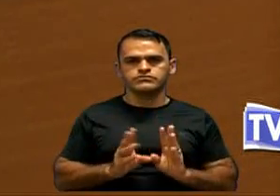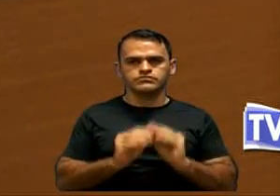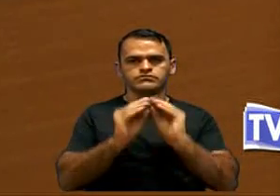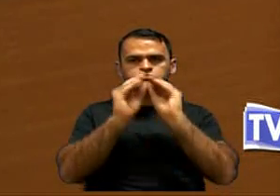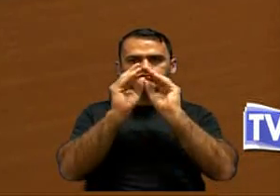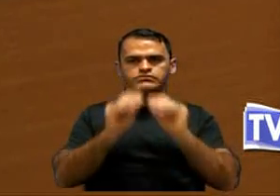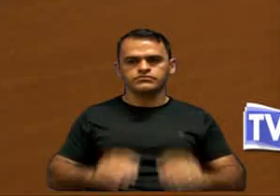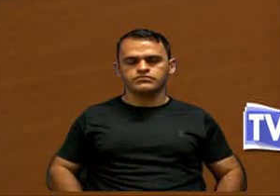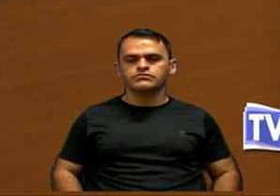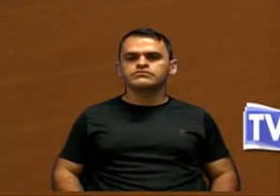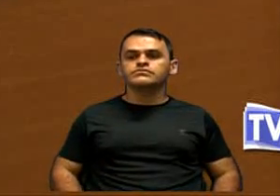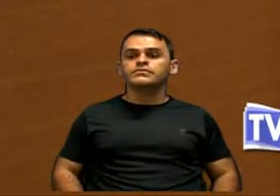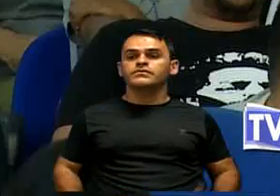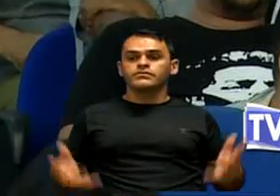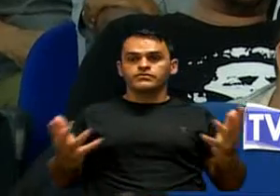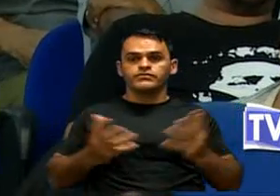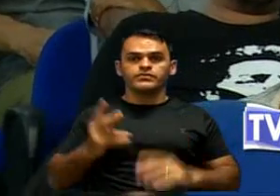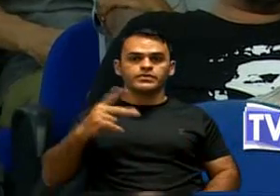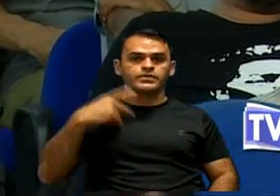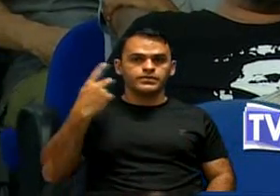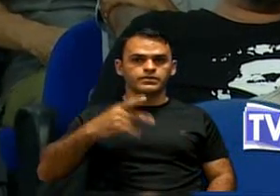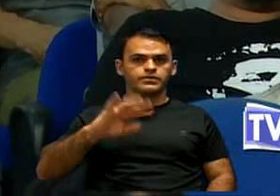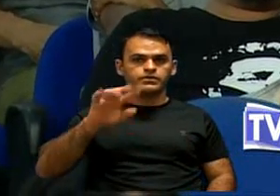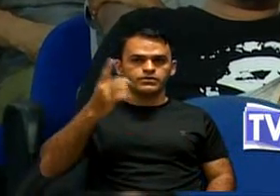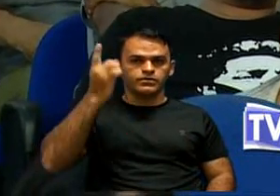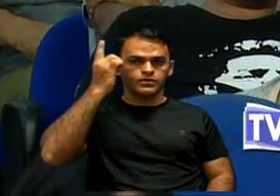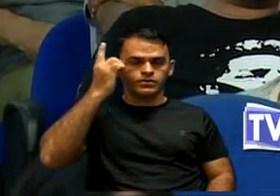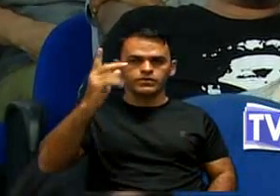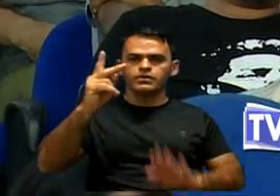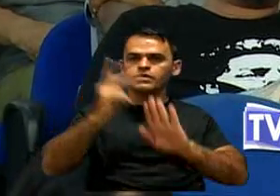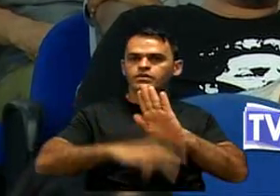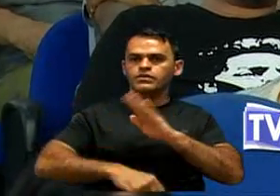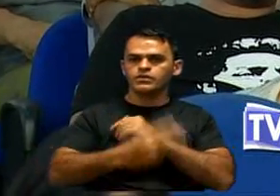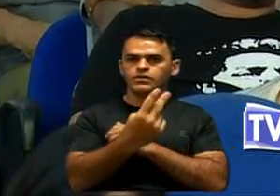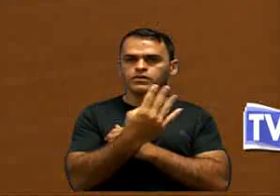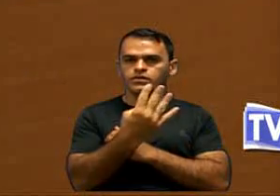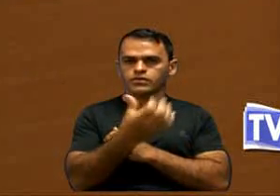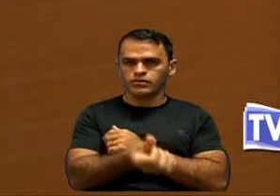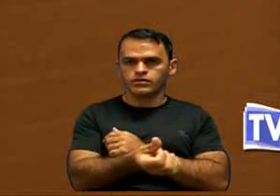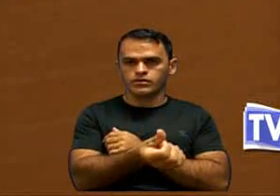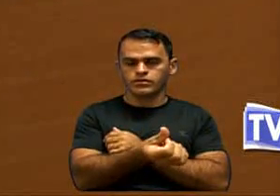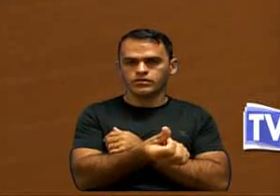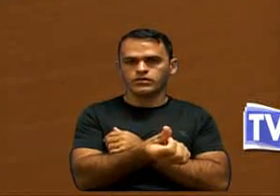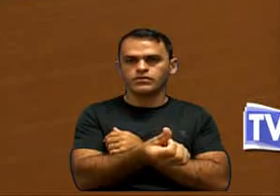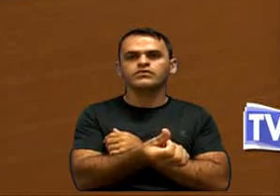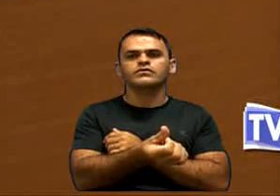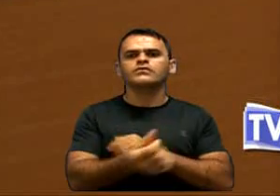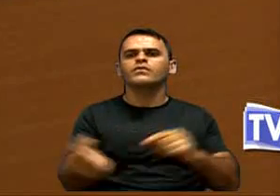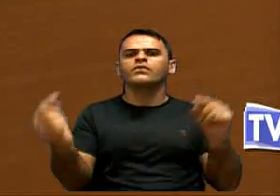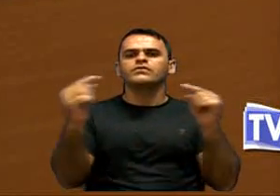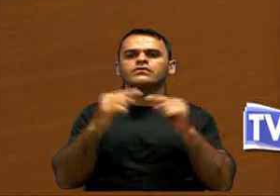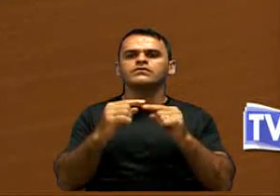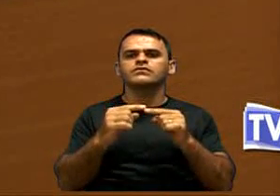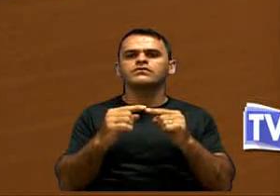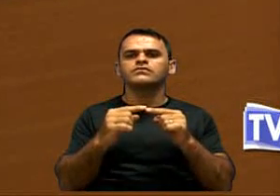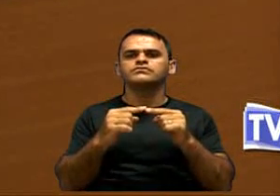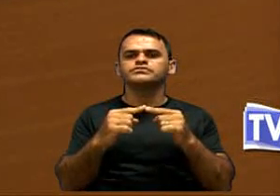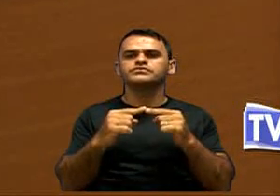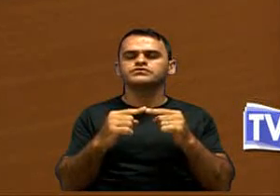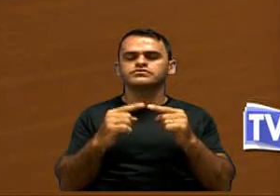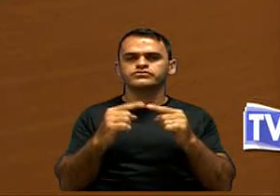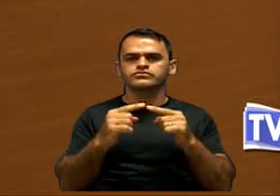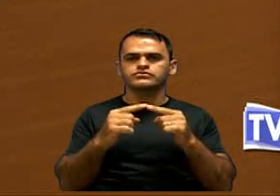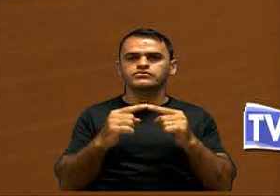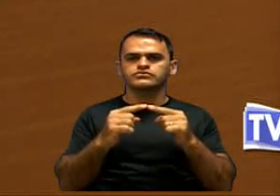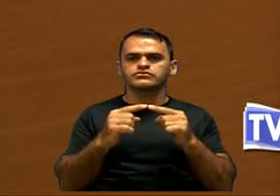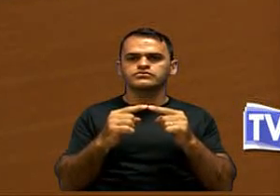lá. Vereador João Donizete, tem o projeto 246 em relação a